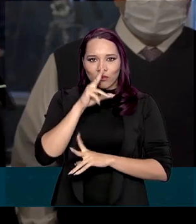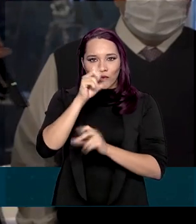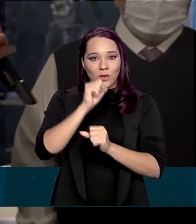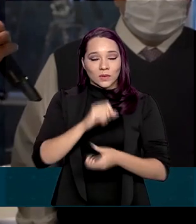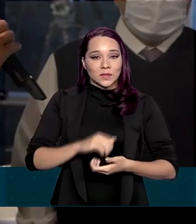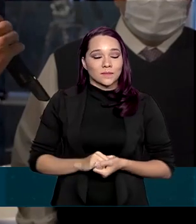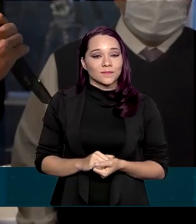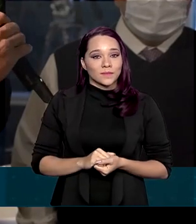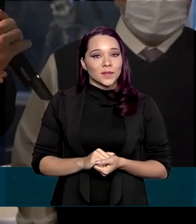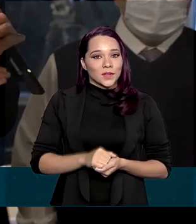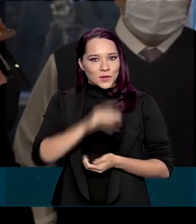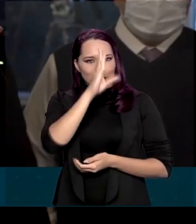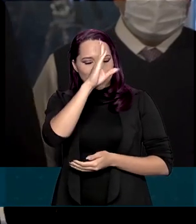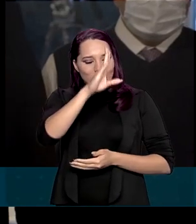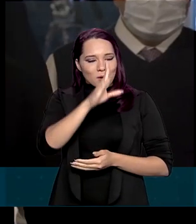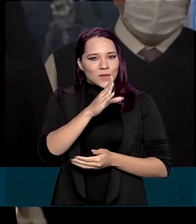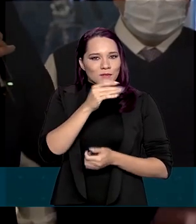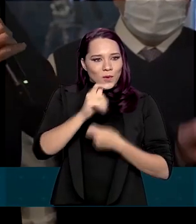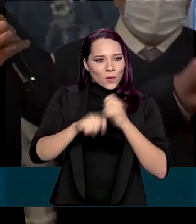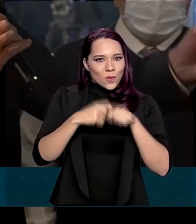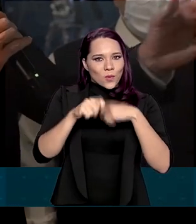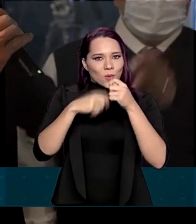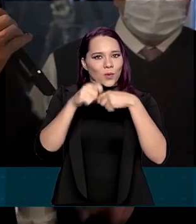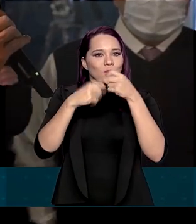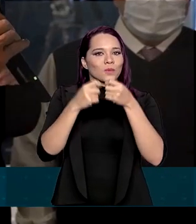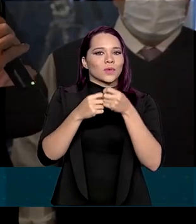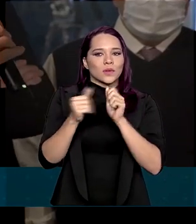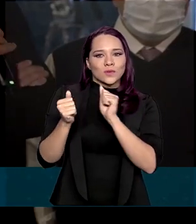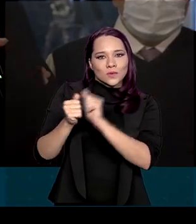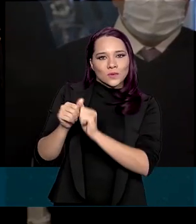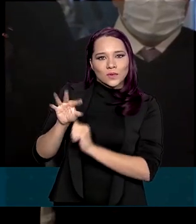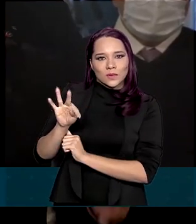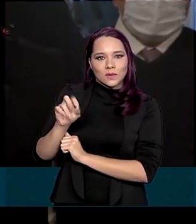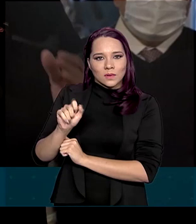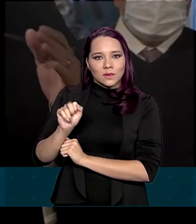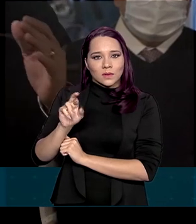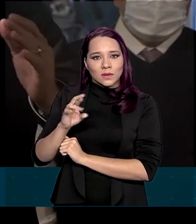nossa locomotiva da economia, cada vez, juntamente com o Tarcísio, né,